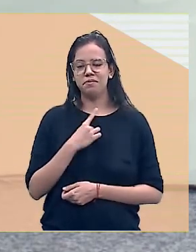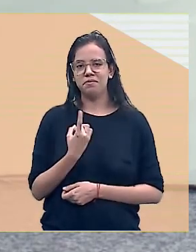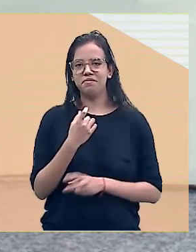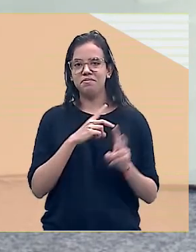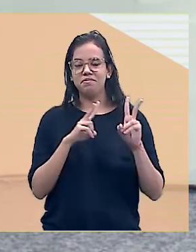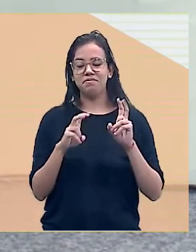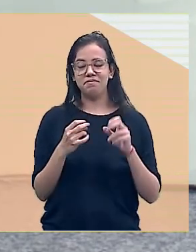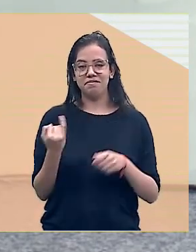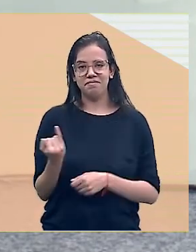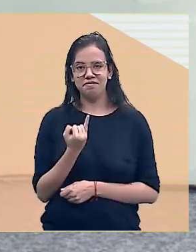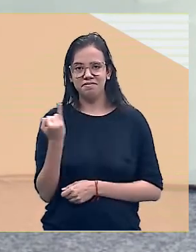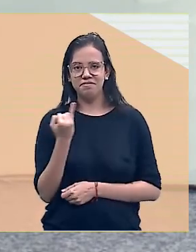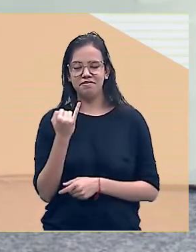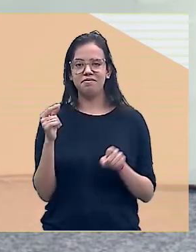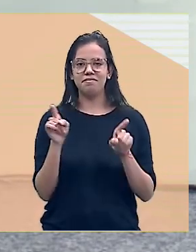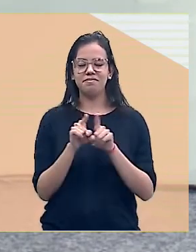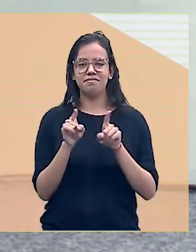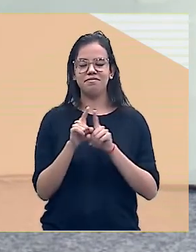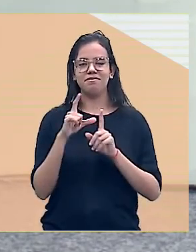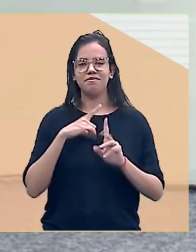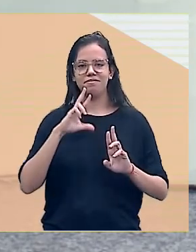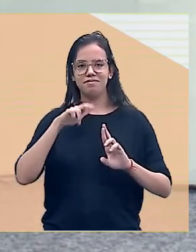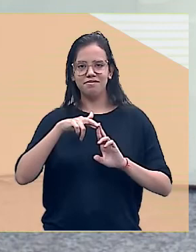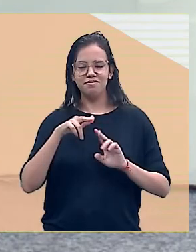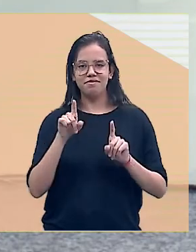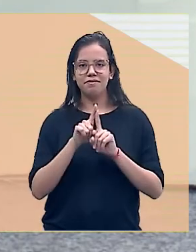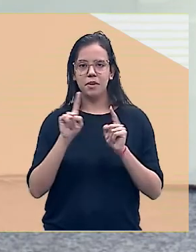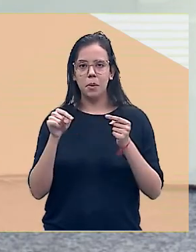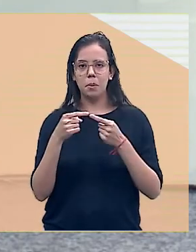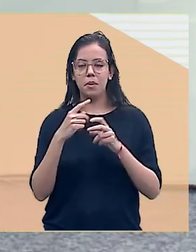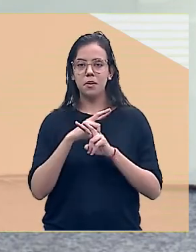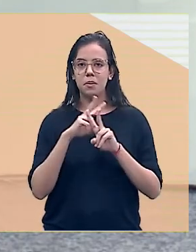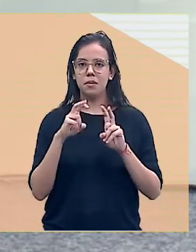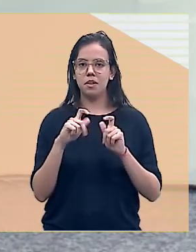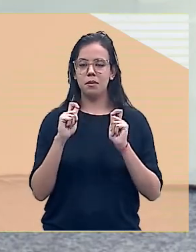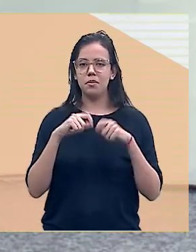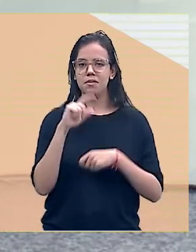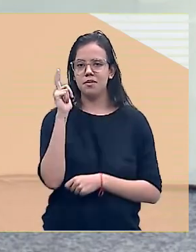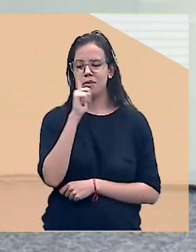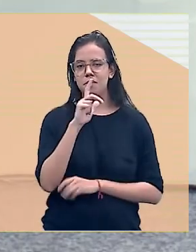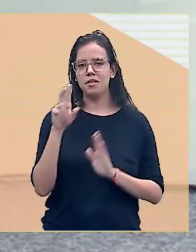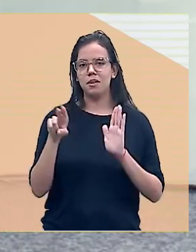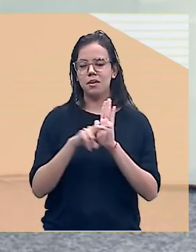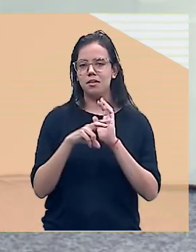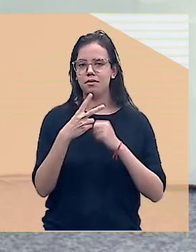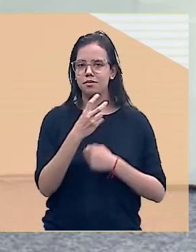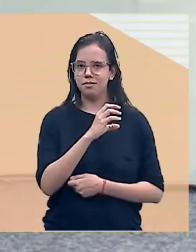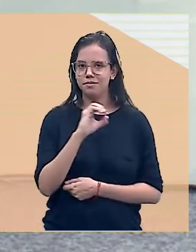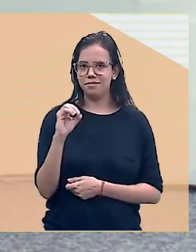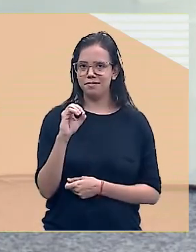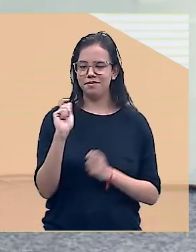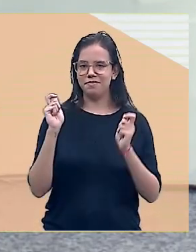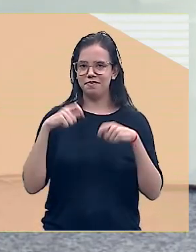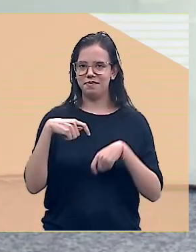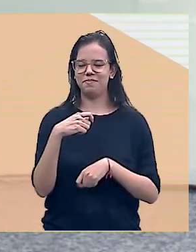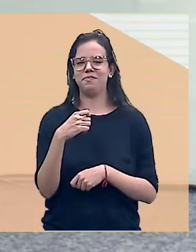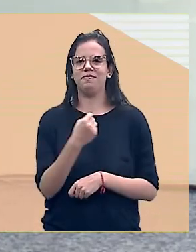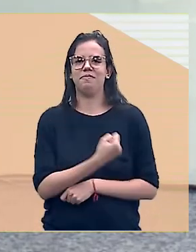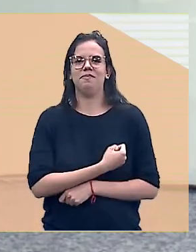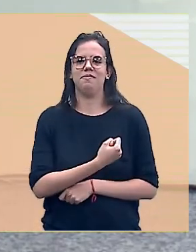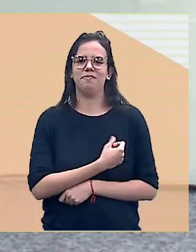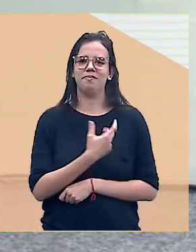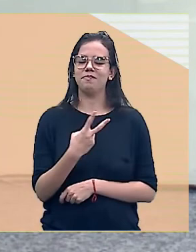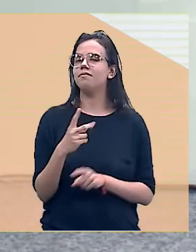repertório que seja pertinente legitimado e produtivo você consegue atingir os 200 pontos na competência de número dois